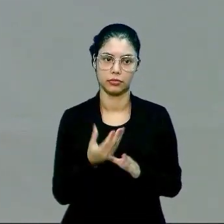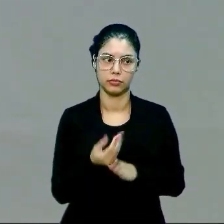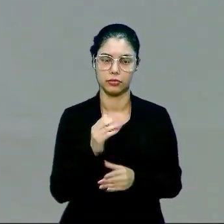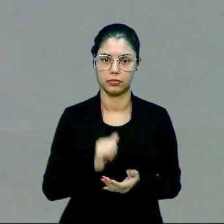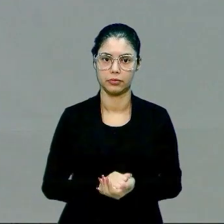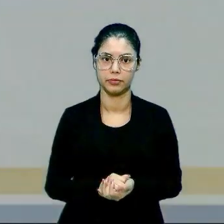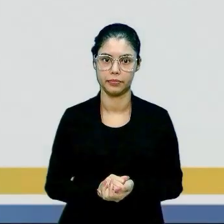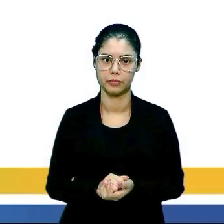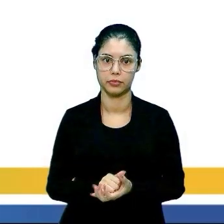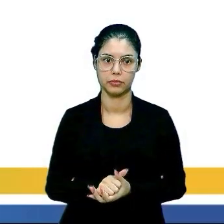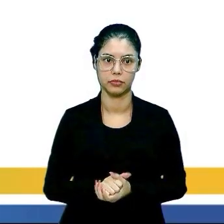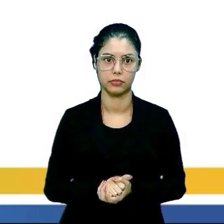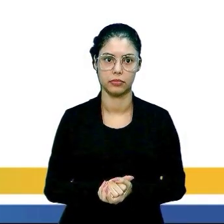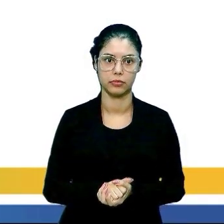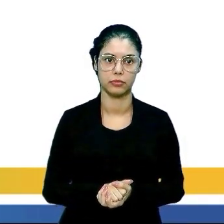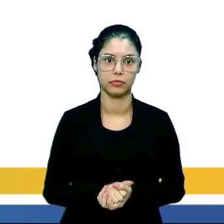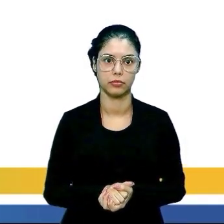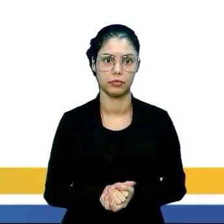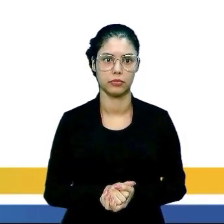da autora, tá?